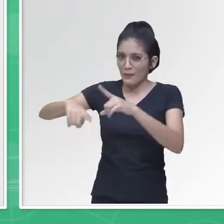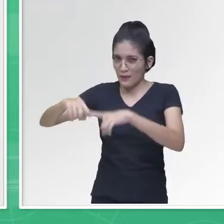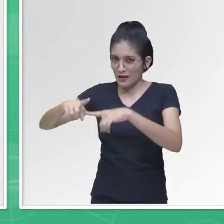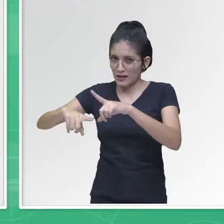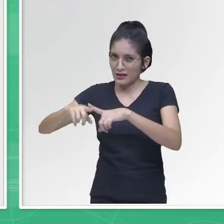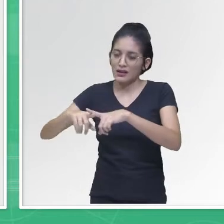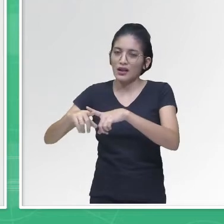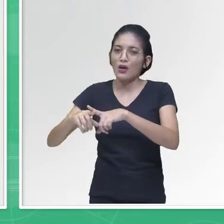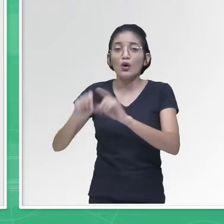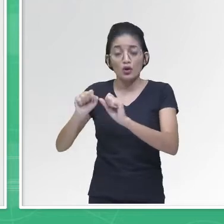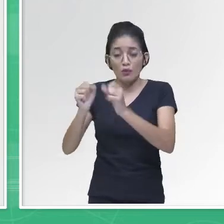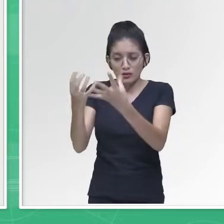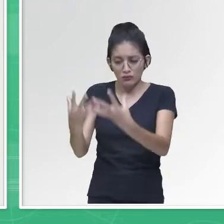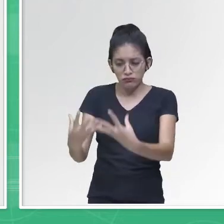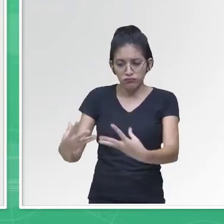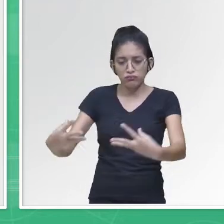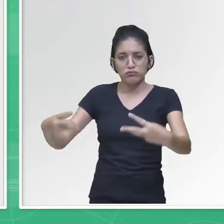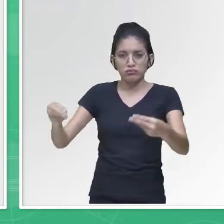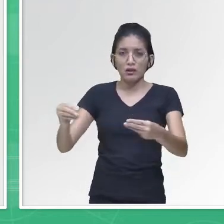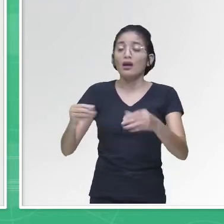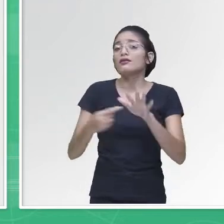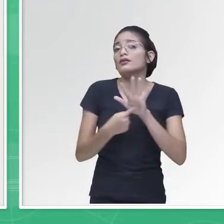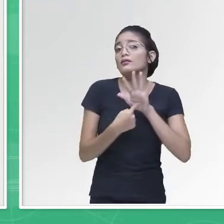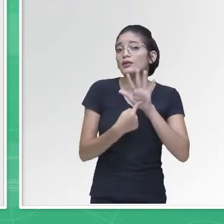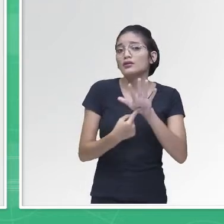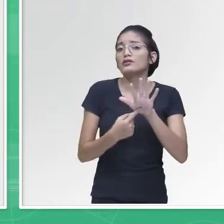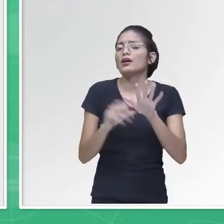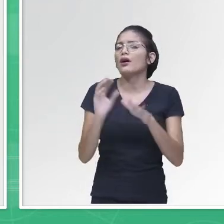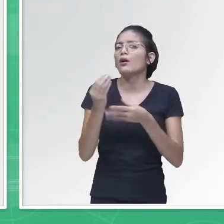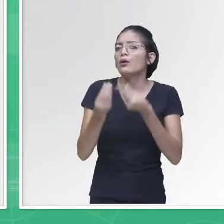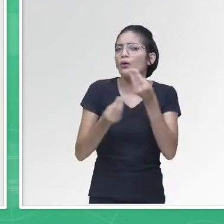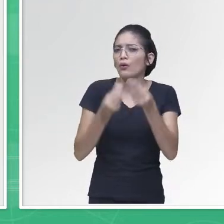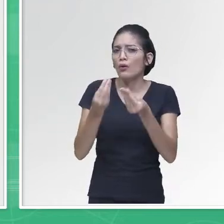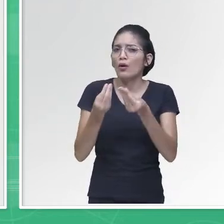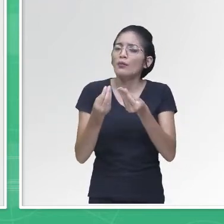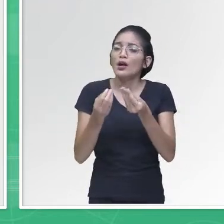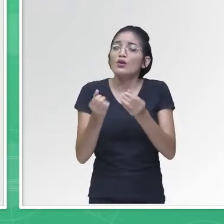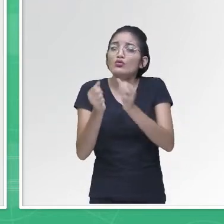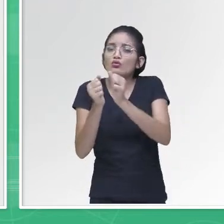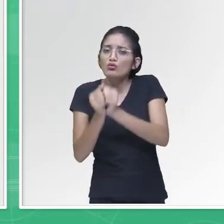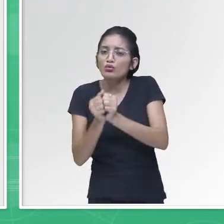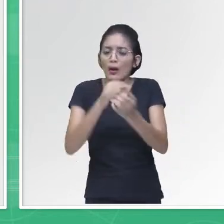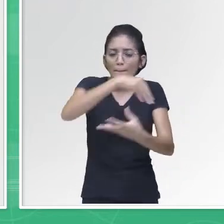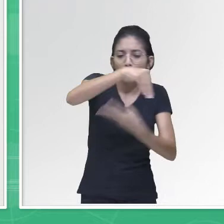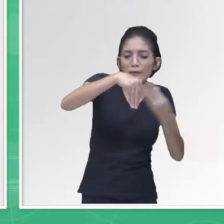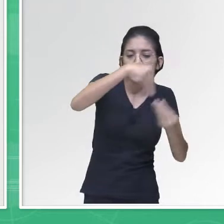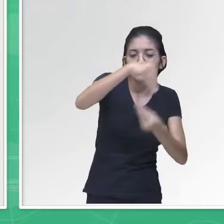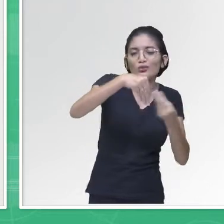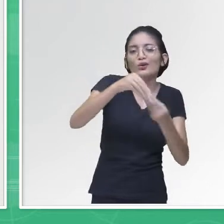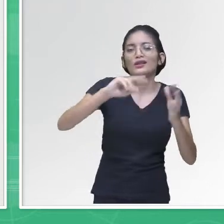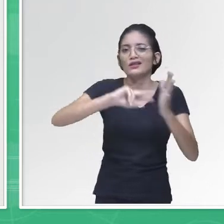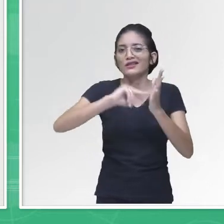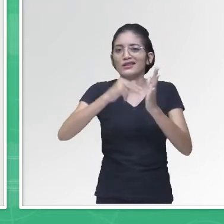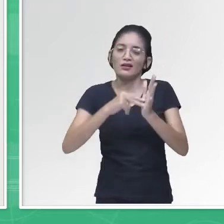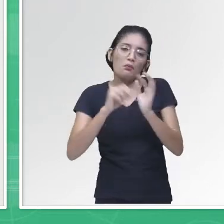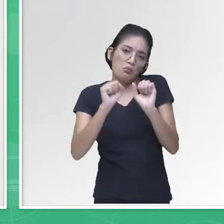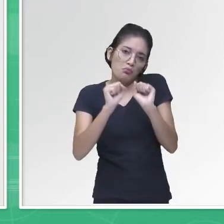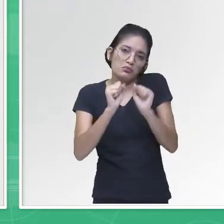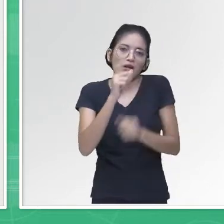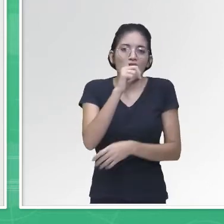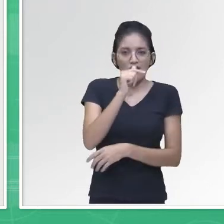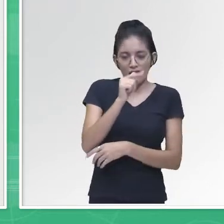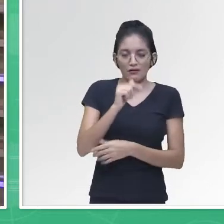denominado dissoluto, apresenta de ser dissolvido por outro, que é o